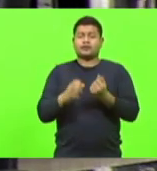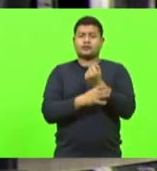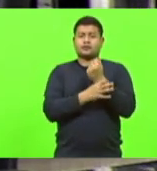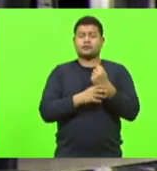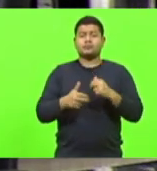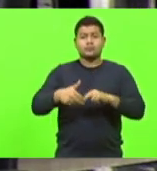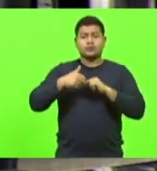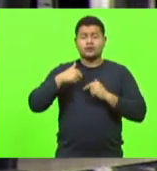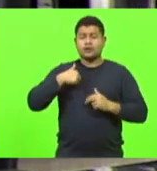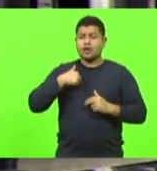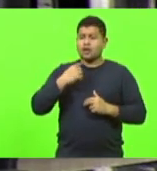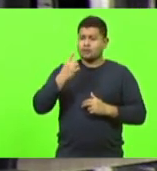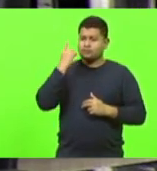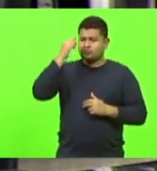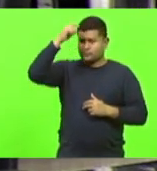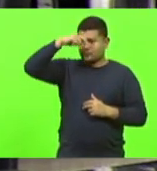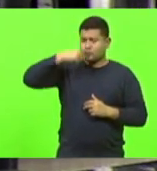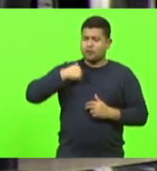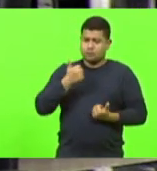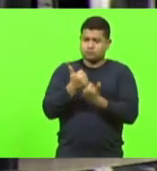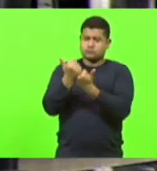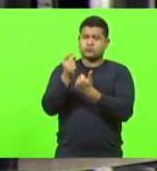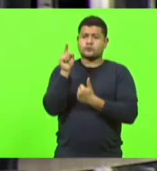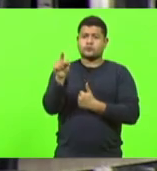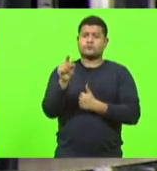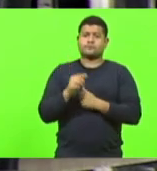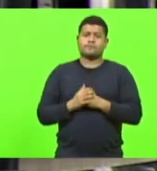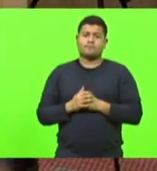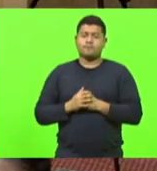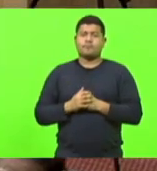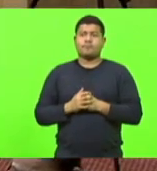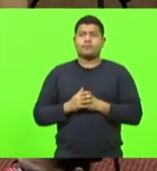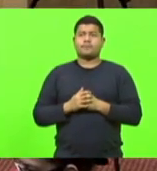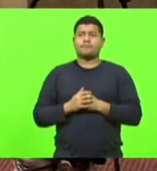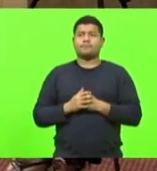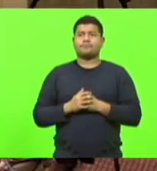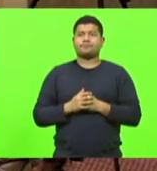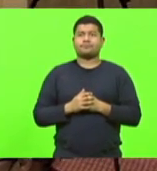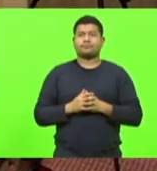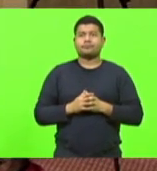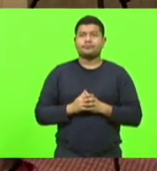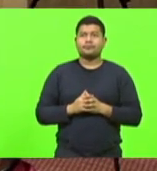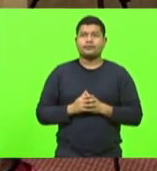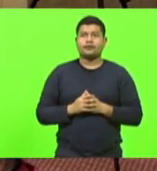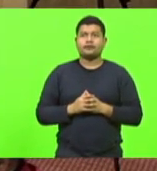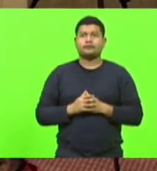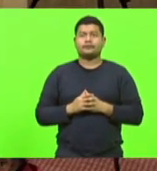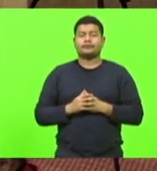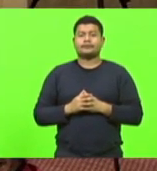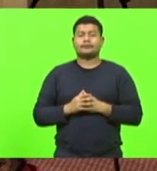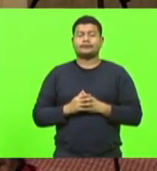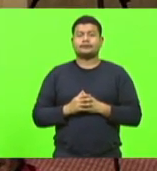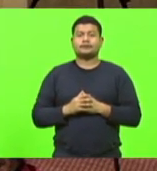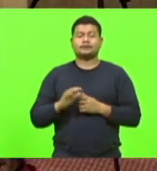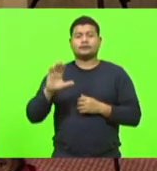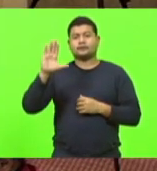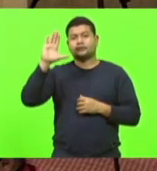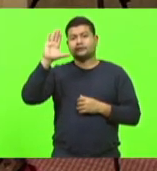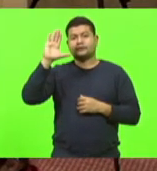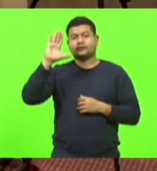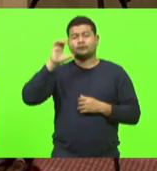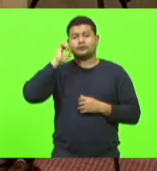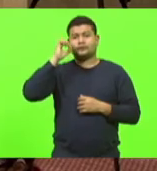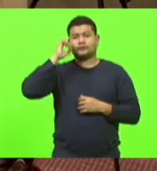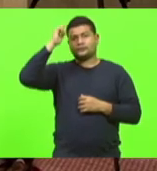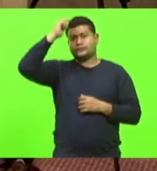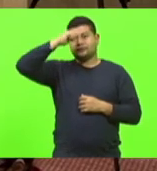do deputado Maurício o senhor tem o meu apoio só uma parte se vossa excelência permitir para ainda tá no